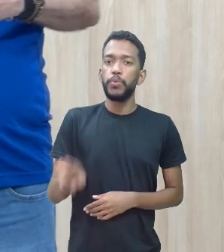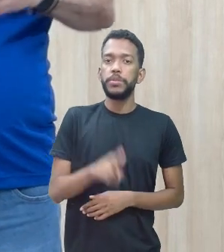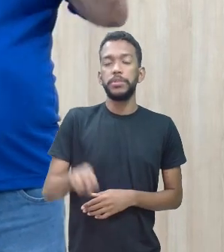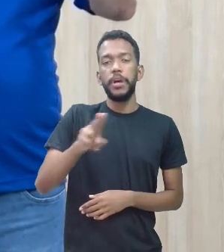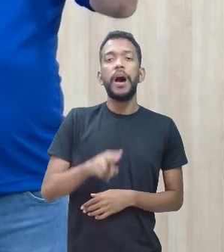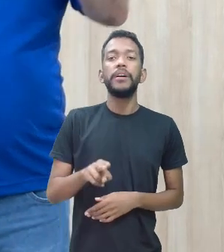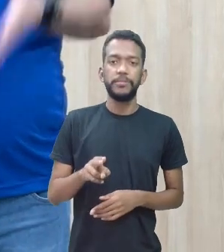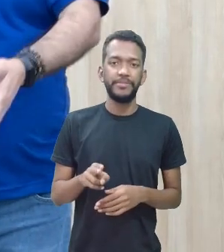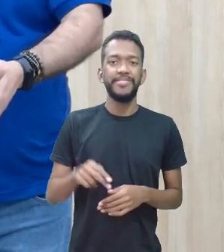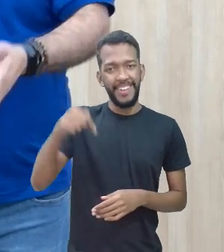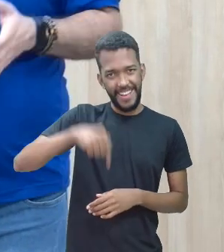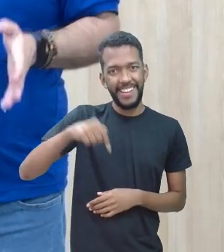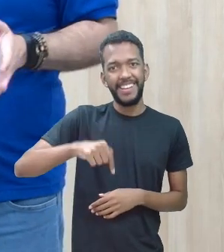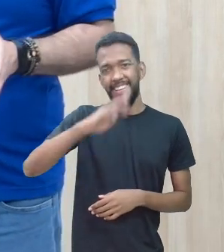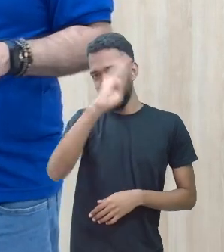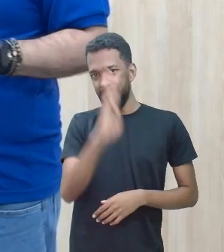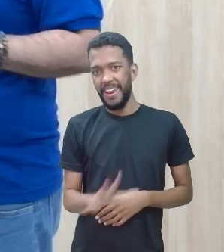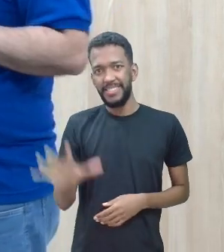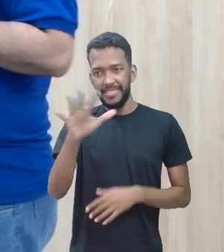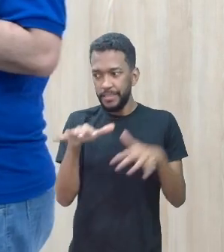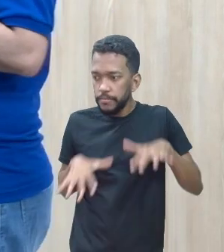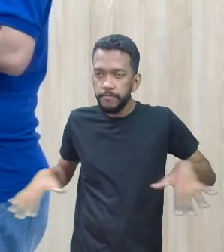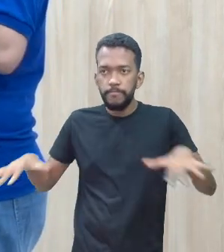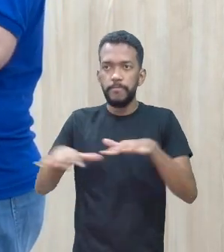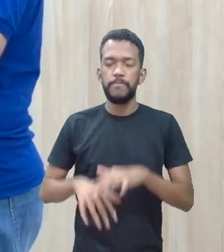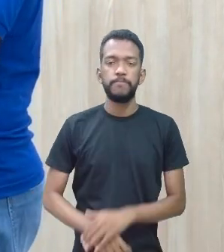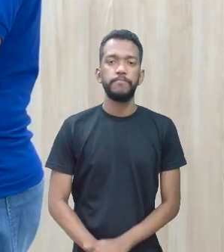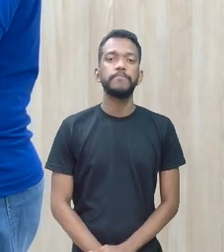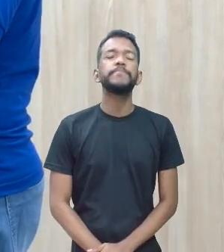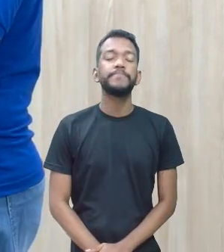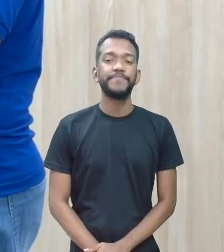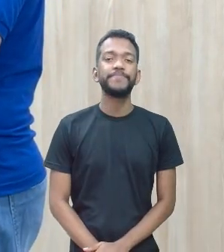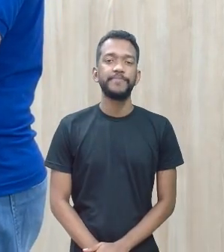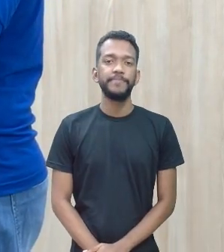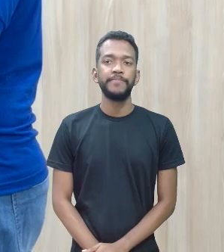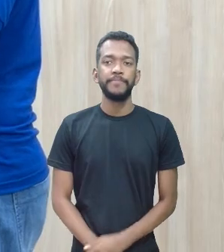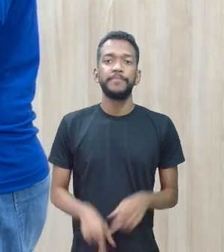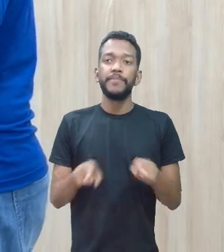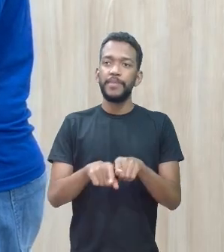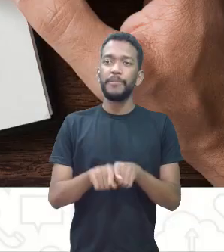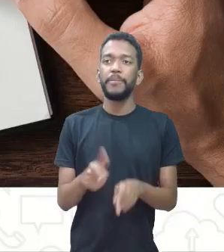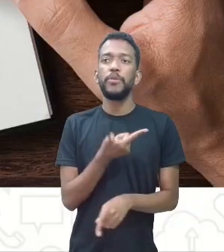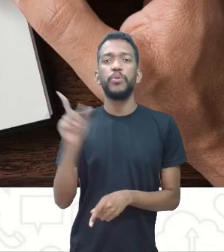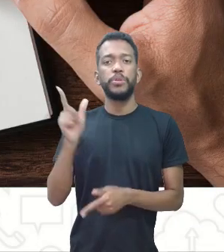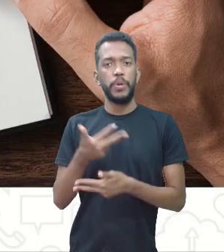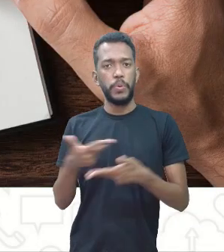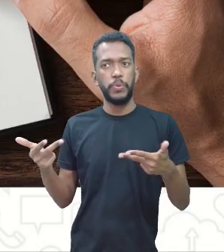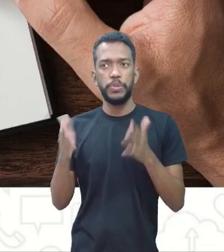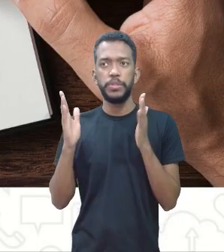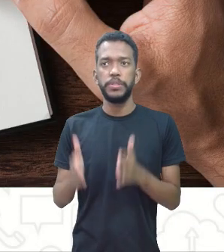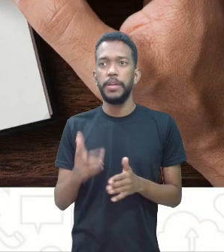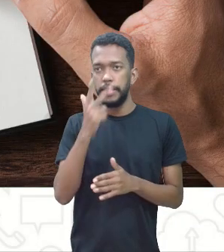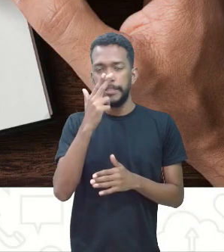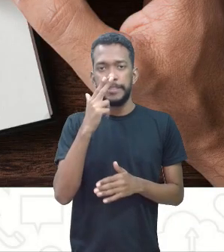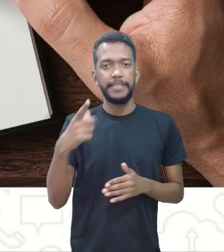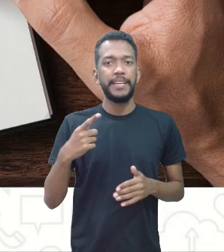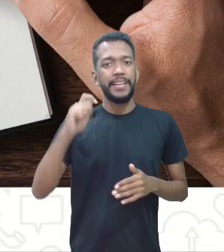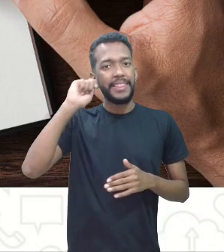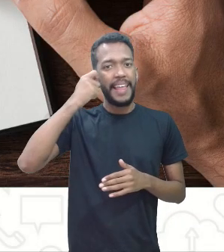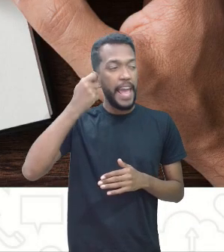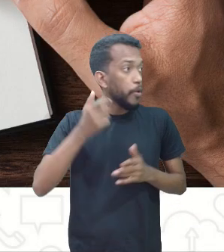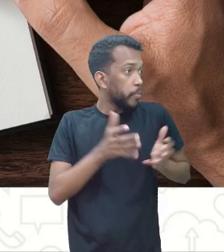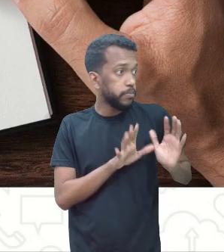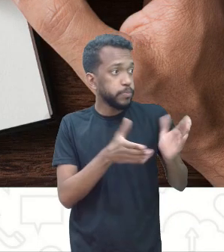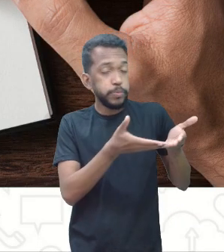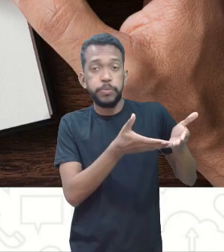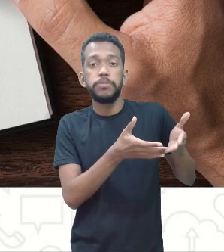utilizado, né, aqui no território. Outra questão que nós temos que apontar. Por meio do tráfico negreiro e ao longo de mais